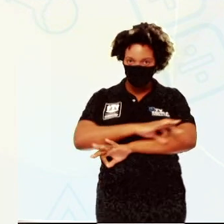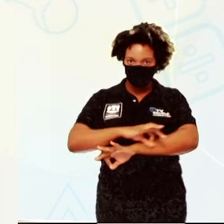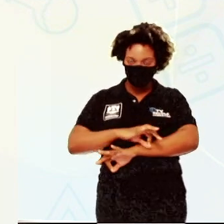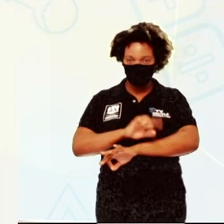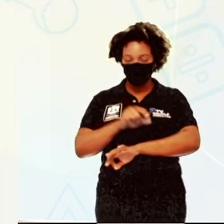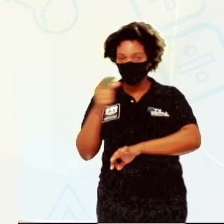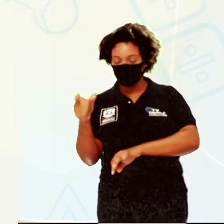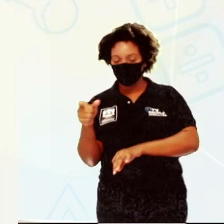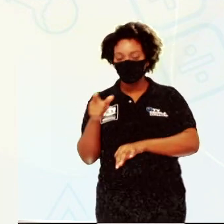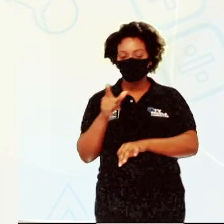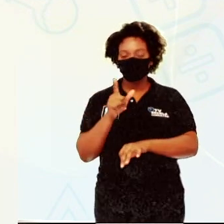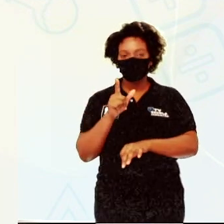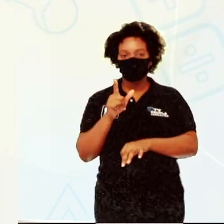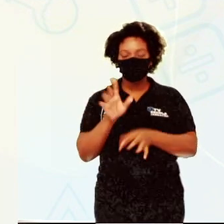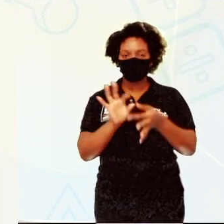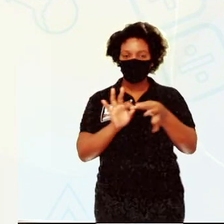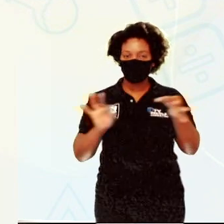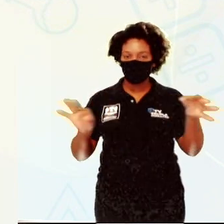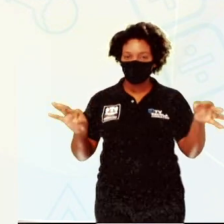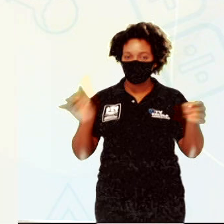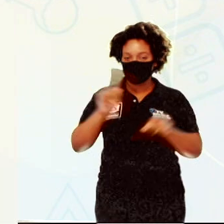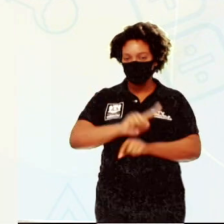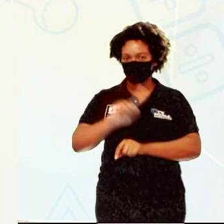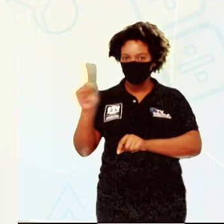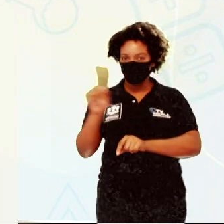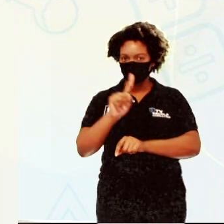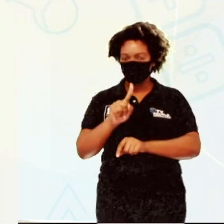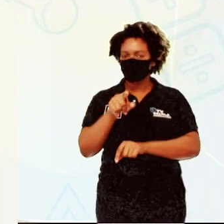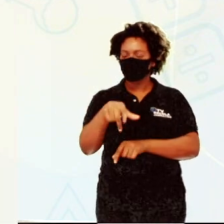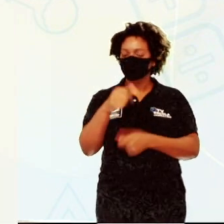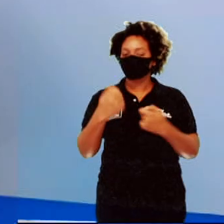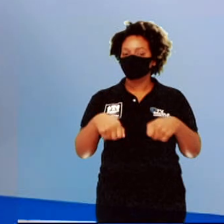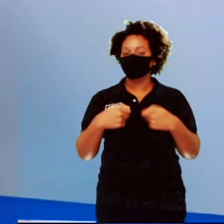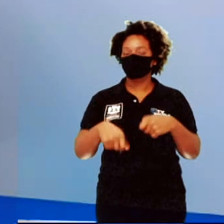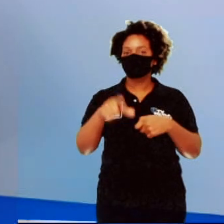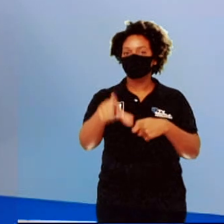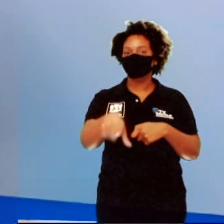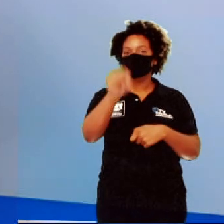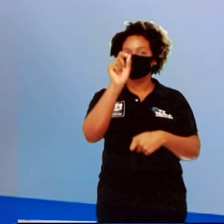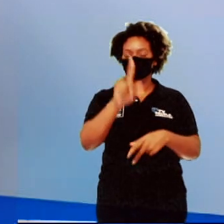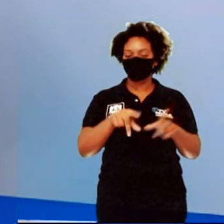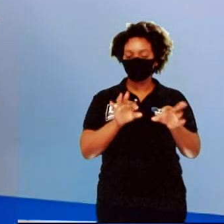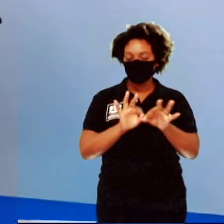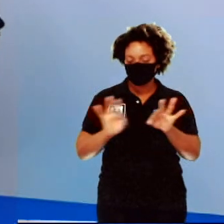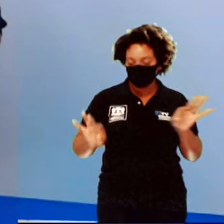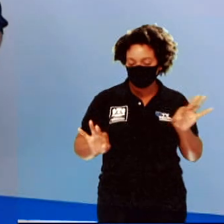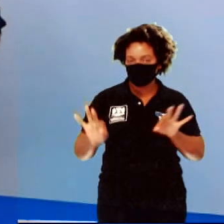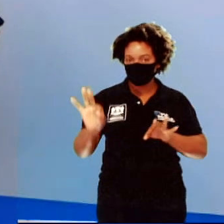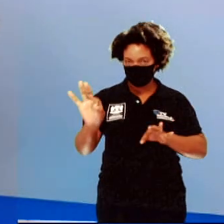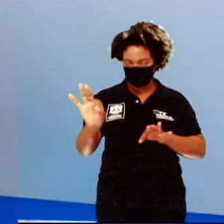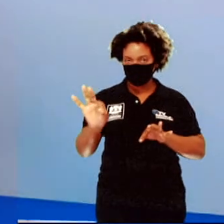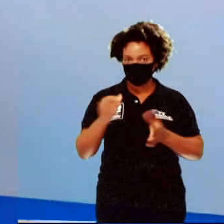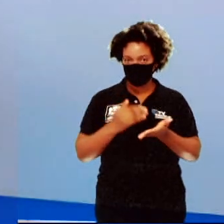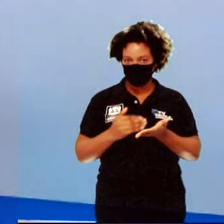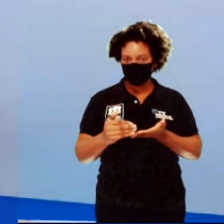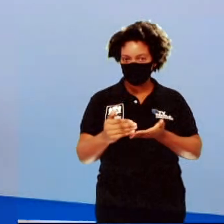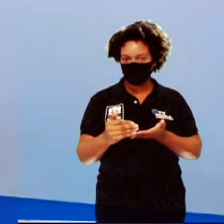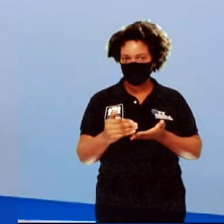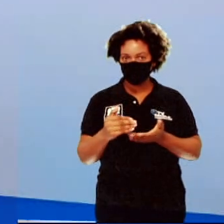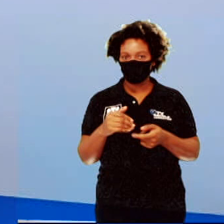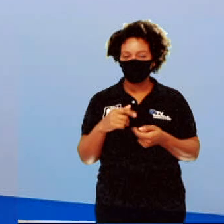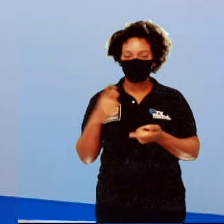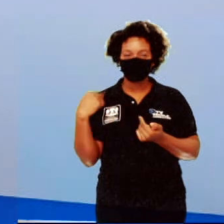fita métrica. Você vai precisar de um instrumento para medir. Vamos começar? Para viver